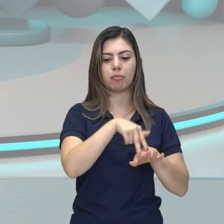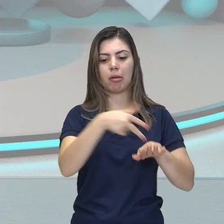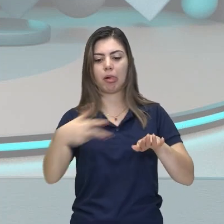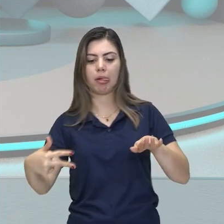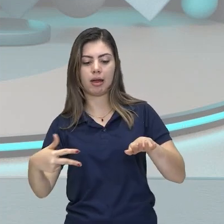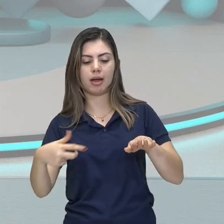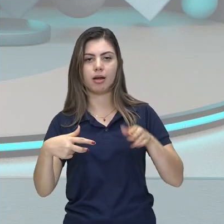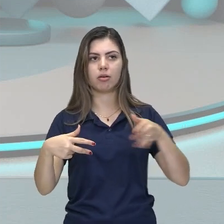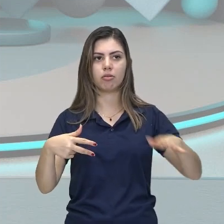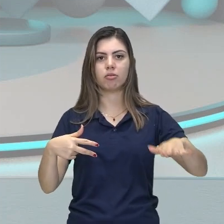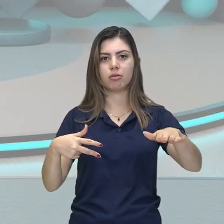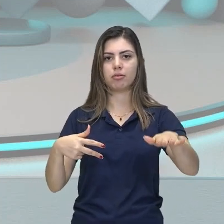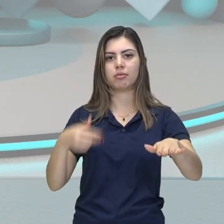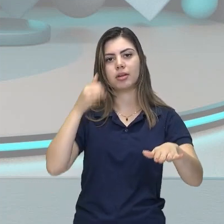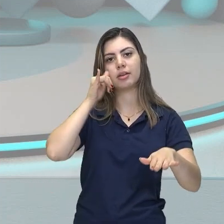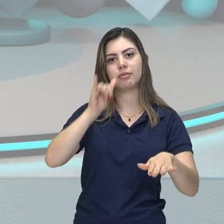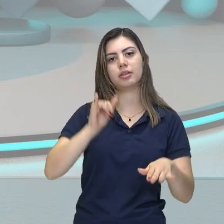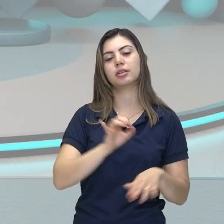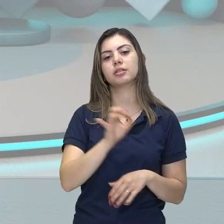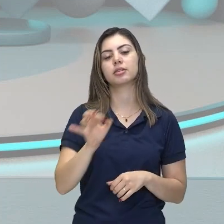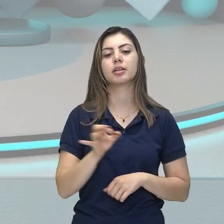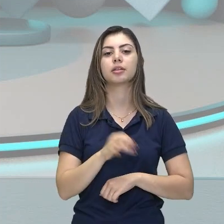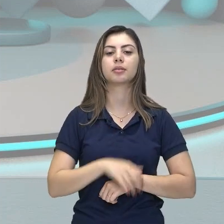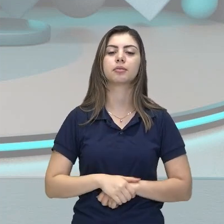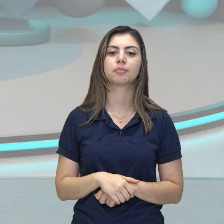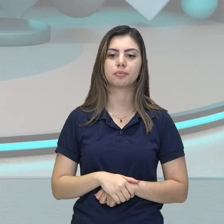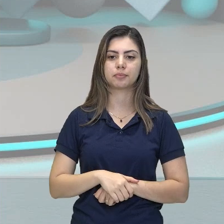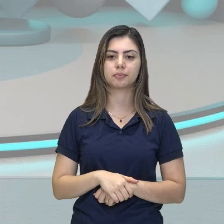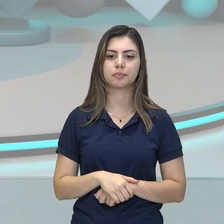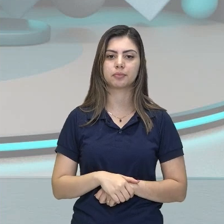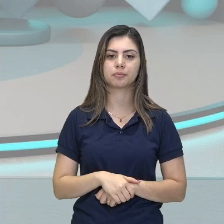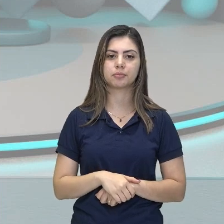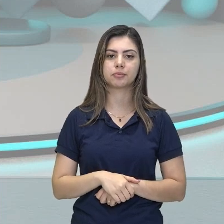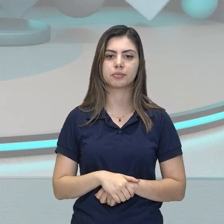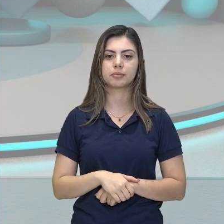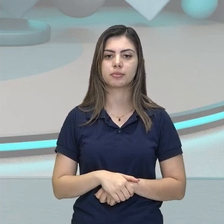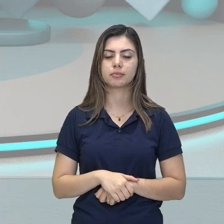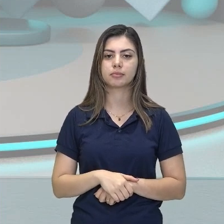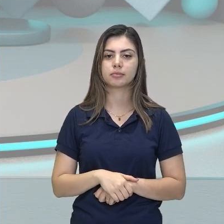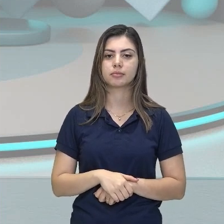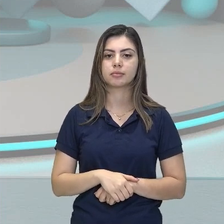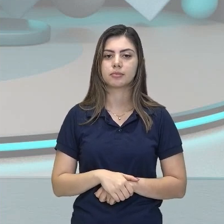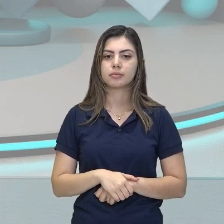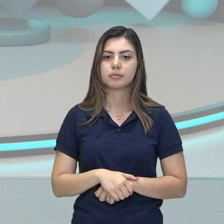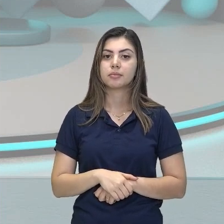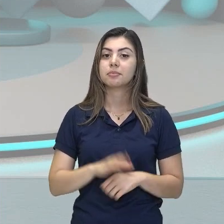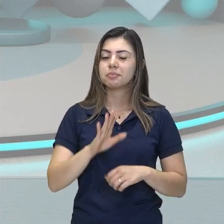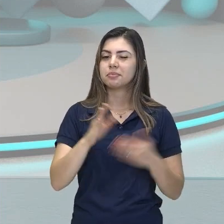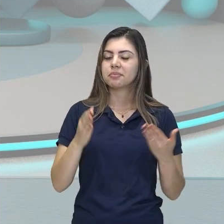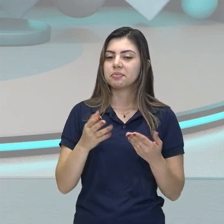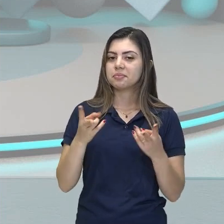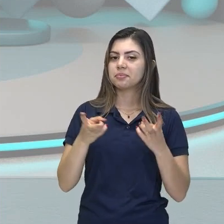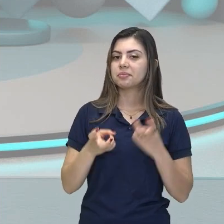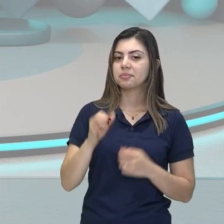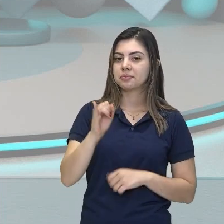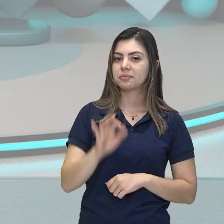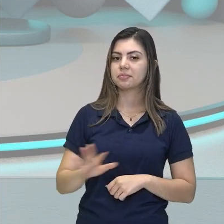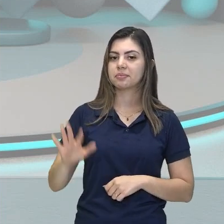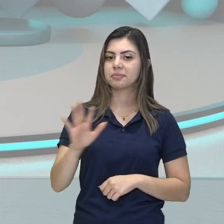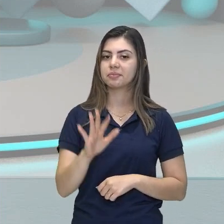de queda, ok? E estamos aí, ó, olha essa imagem aí também, ó, que vai aparecer